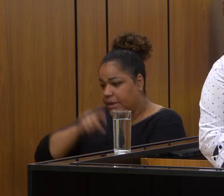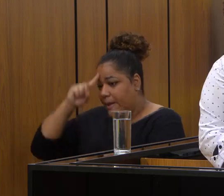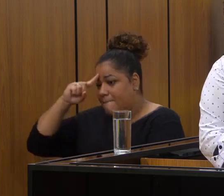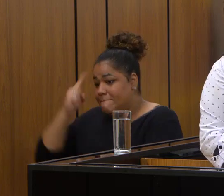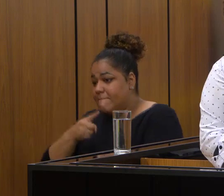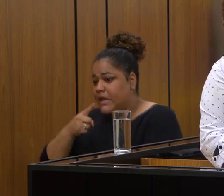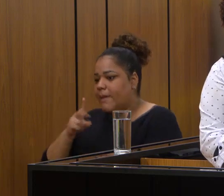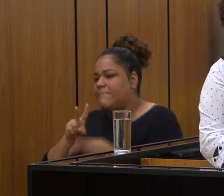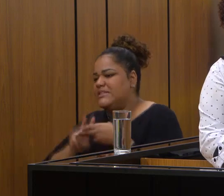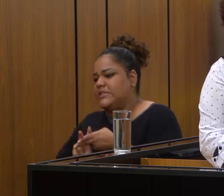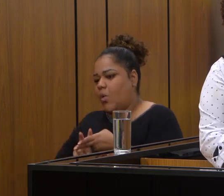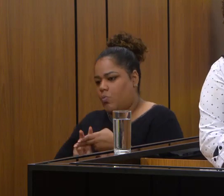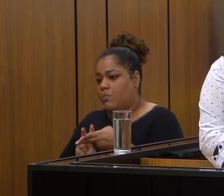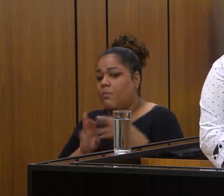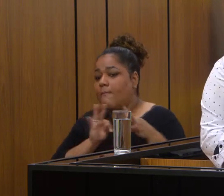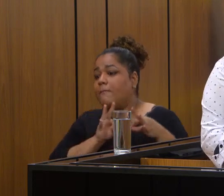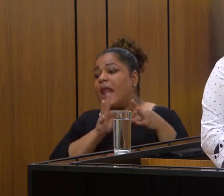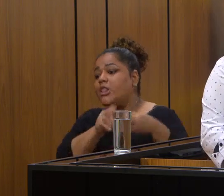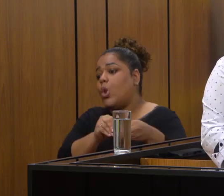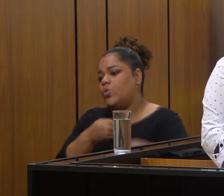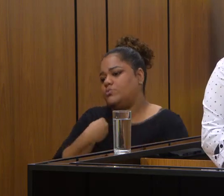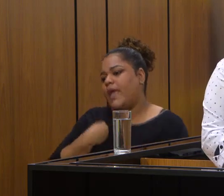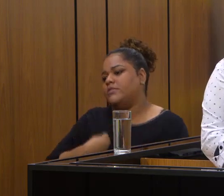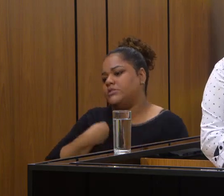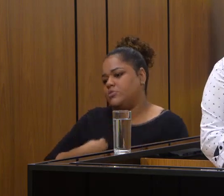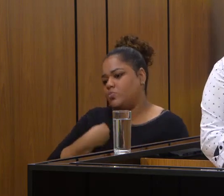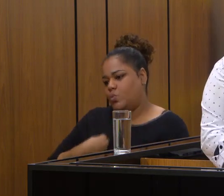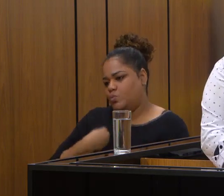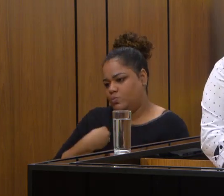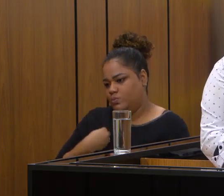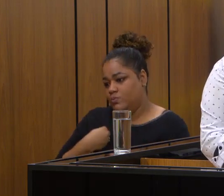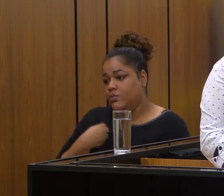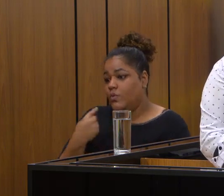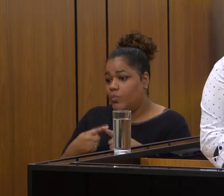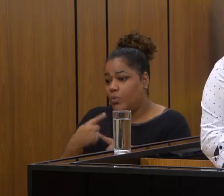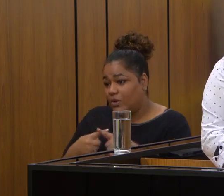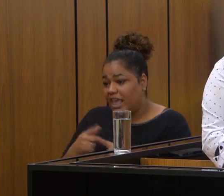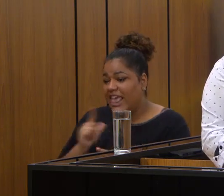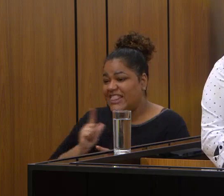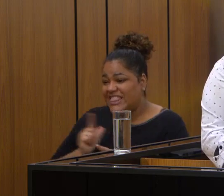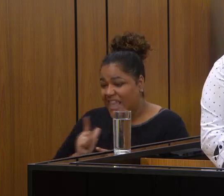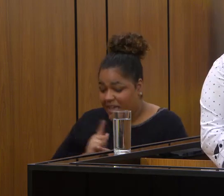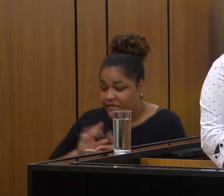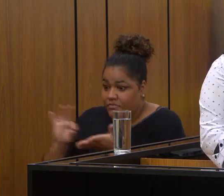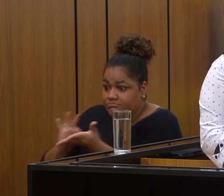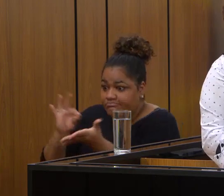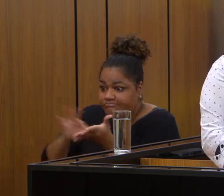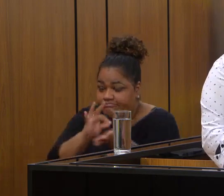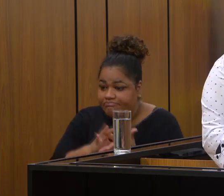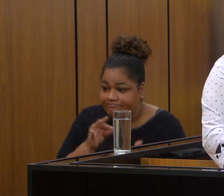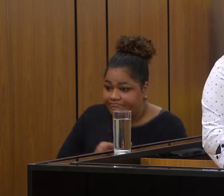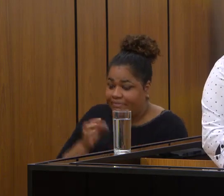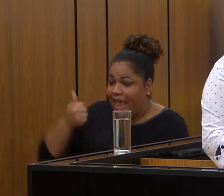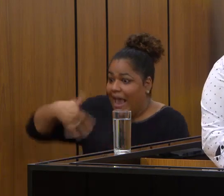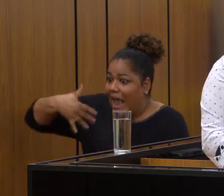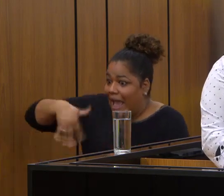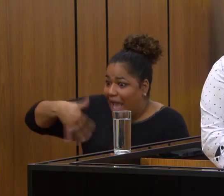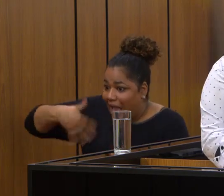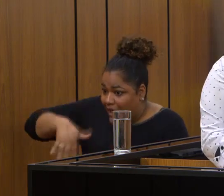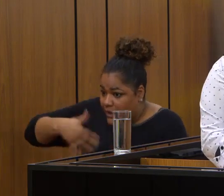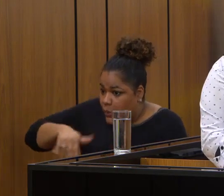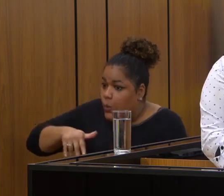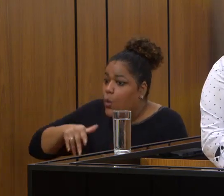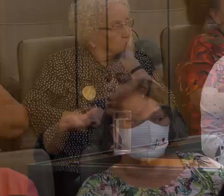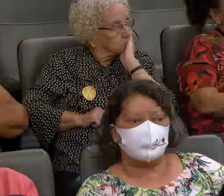envolvidos haja Vista que ocorreu o fechamento de contratos vultuosos até o dia do encerramento